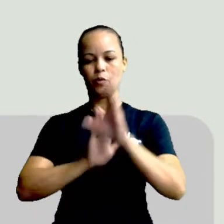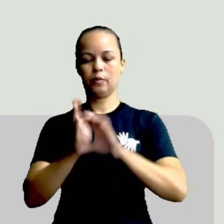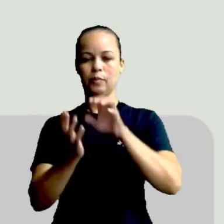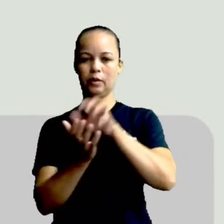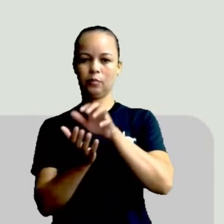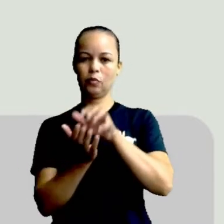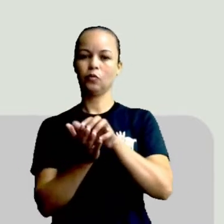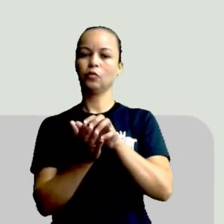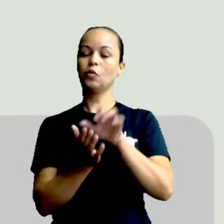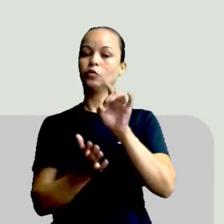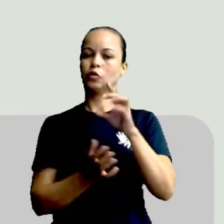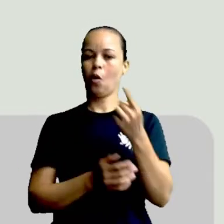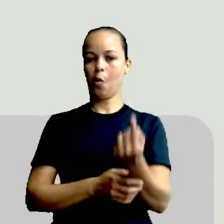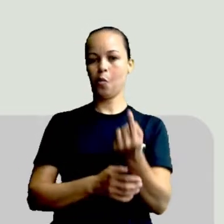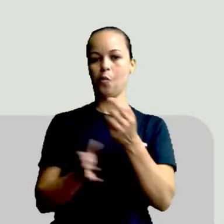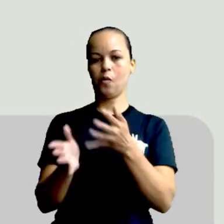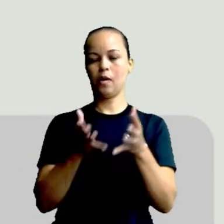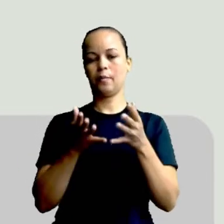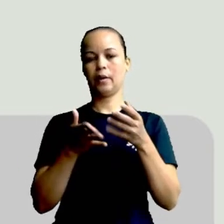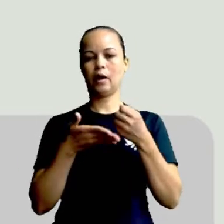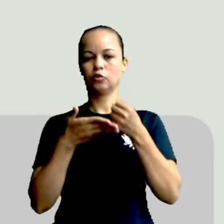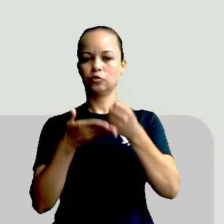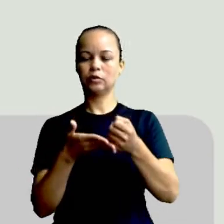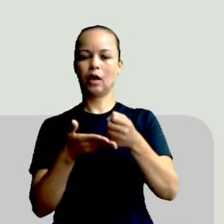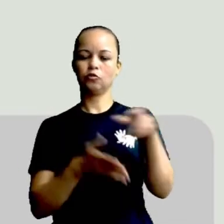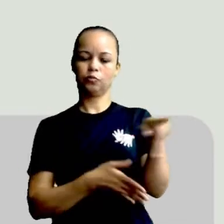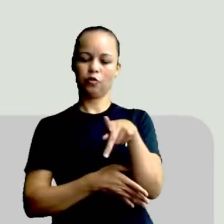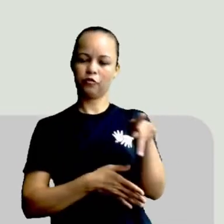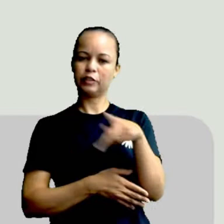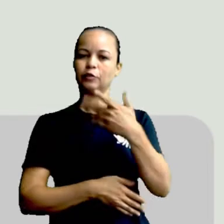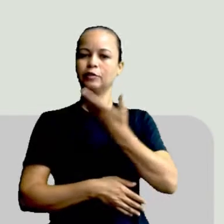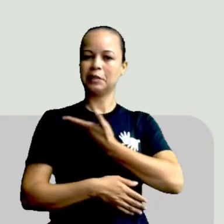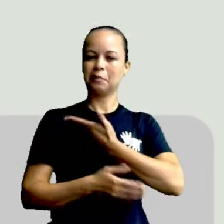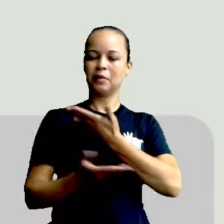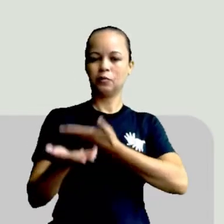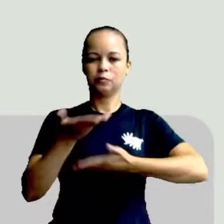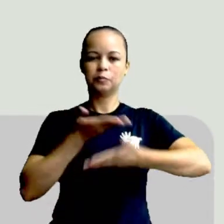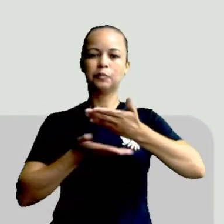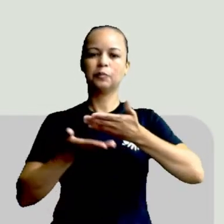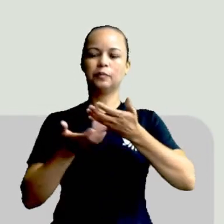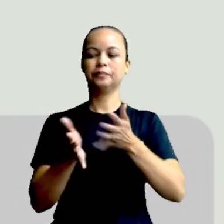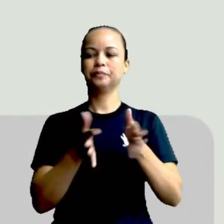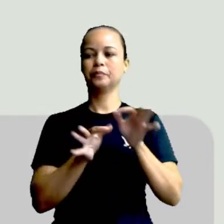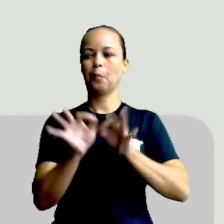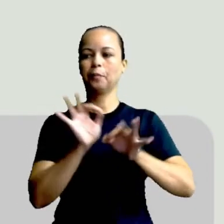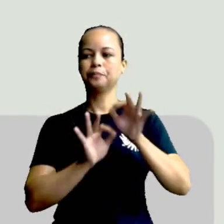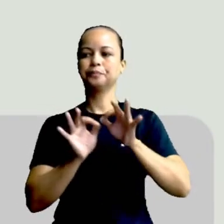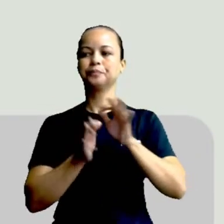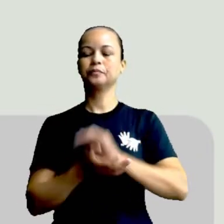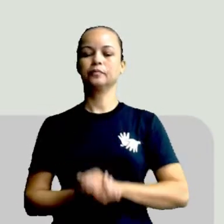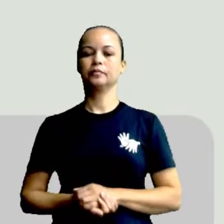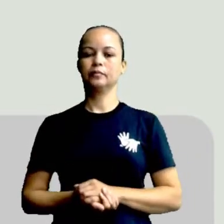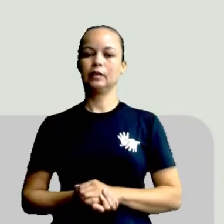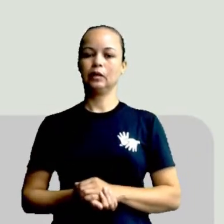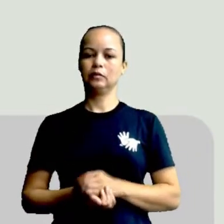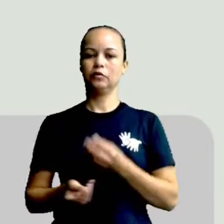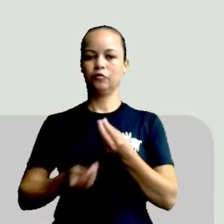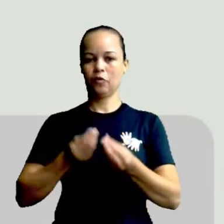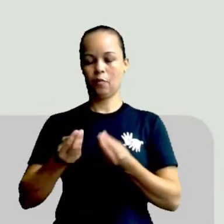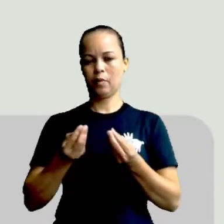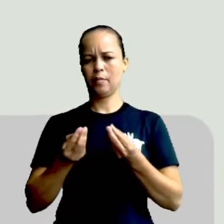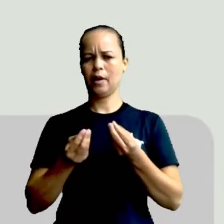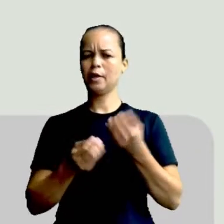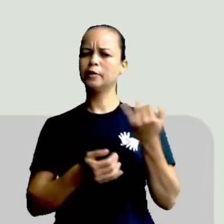tem apenas uma específico para ajudar os colegas professores no que bom então o informa bem